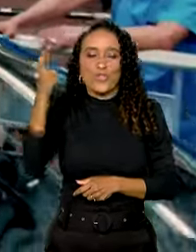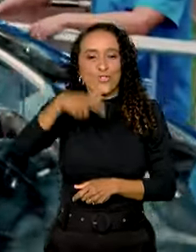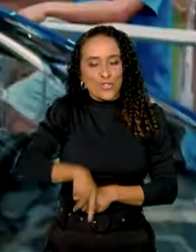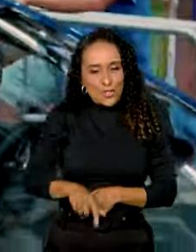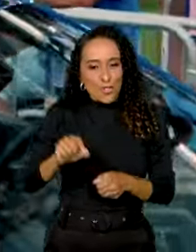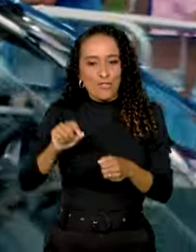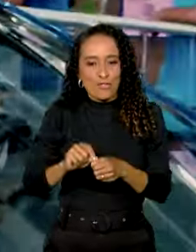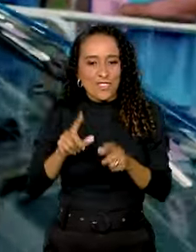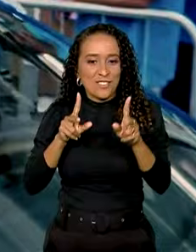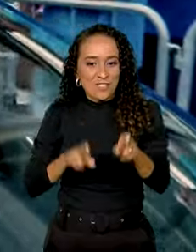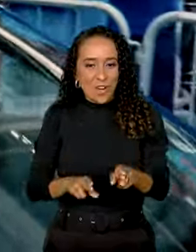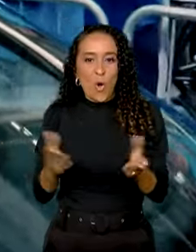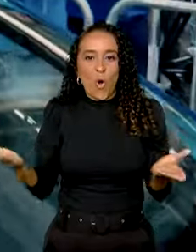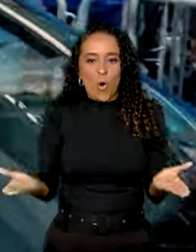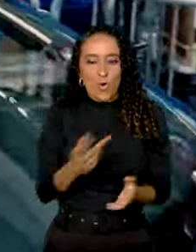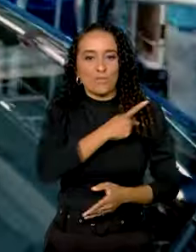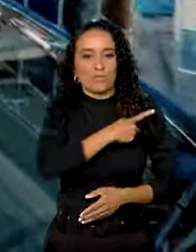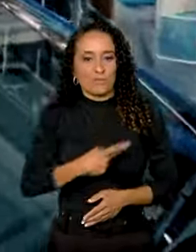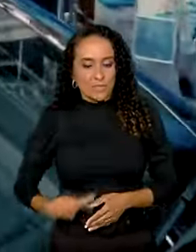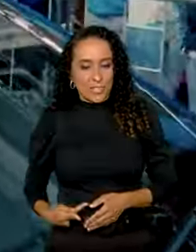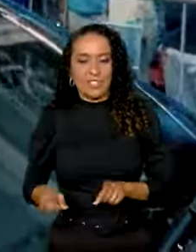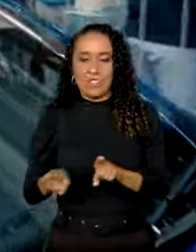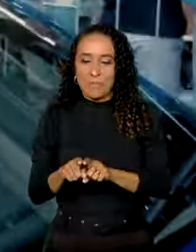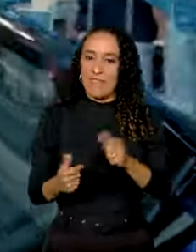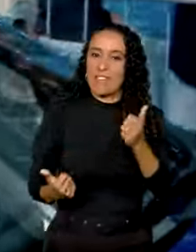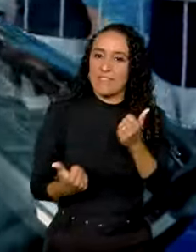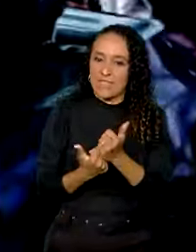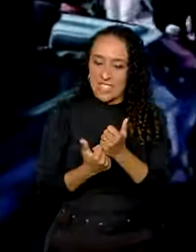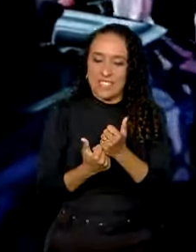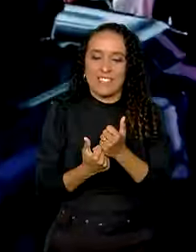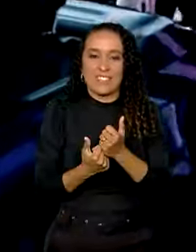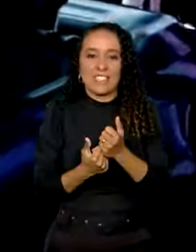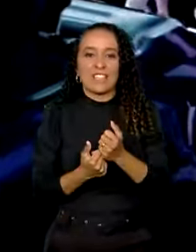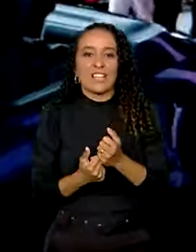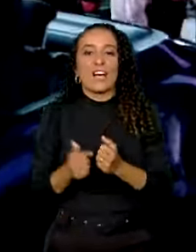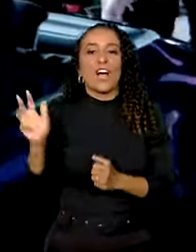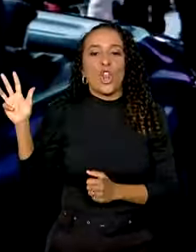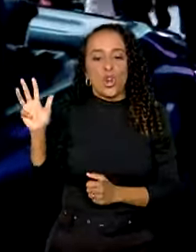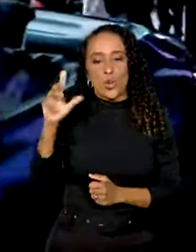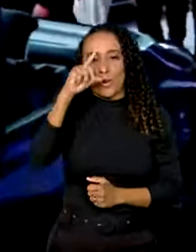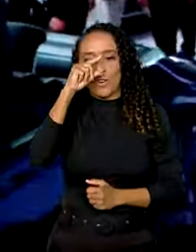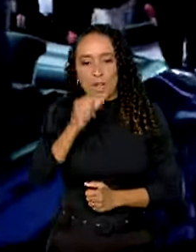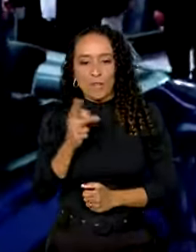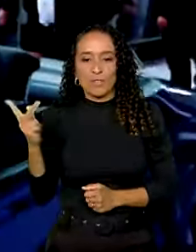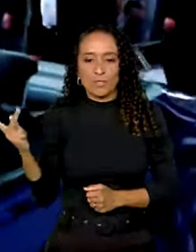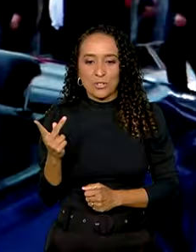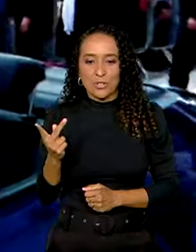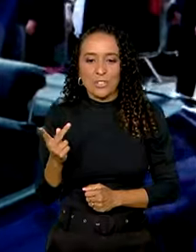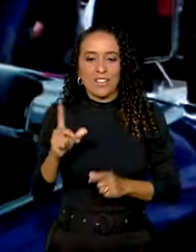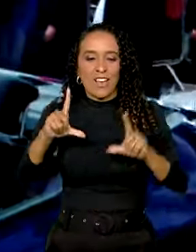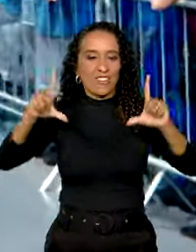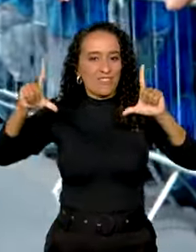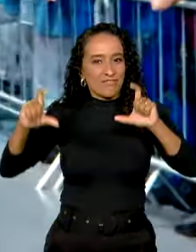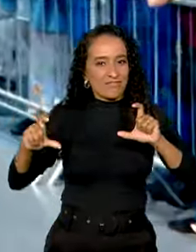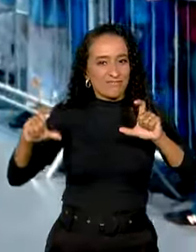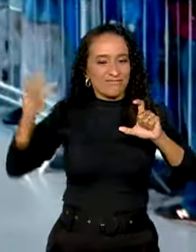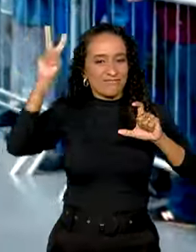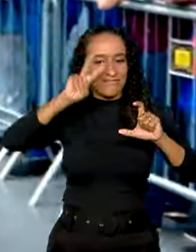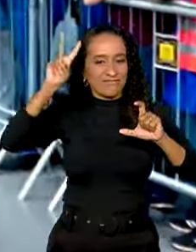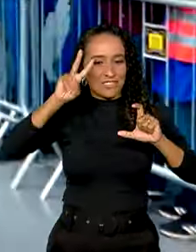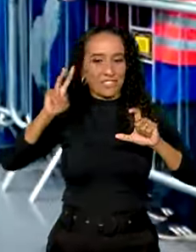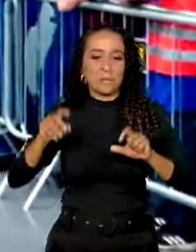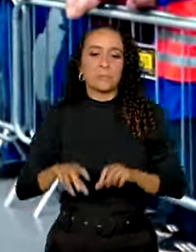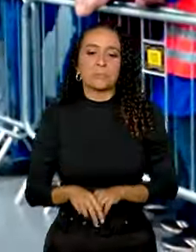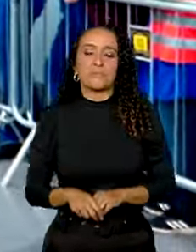gesto. Hoje, como presidente e vice-presidente do país, Lula e Alckmin atualizam a foto histórica e colocam